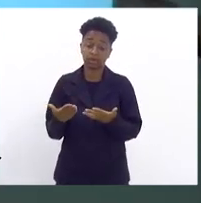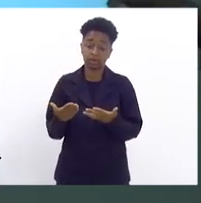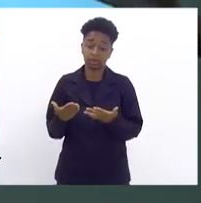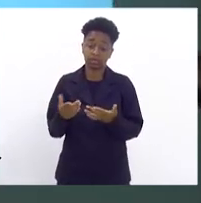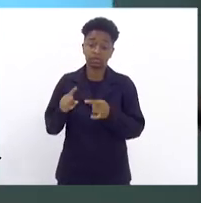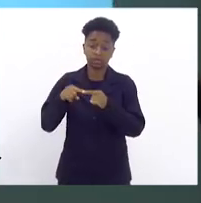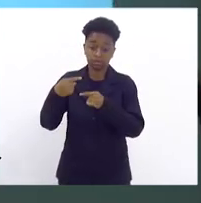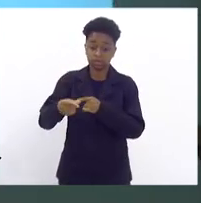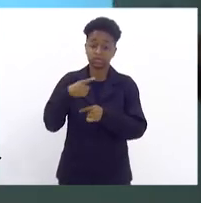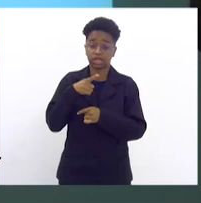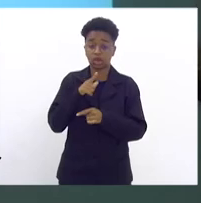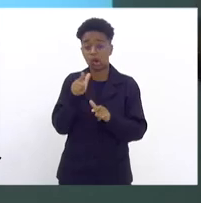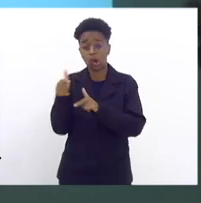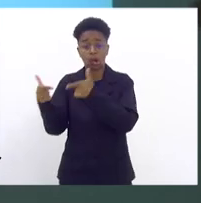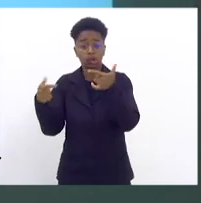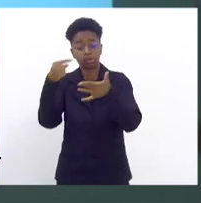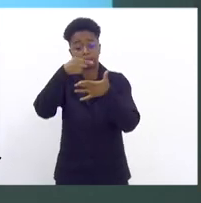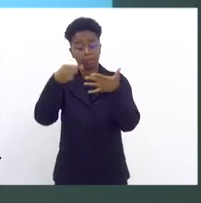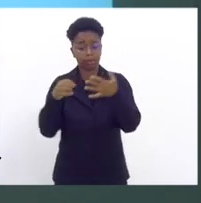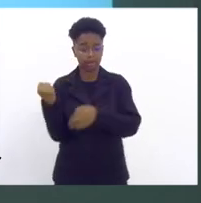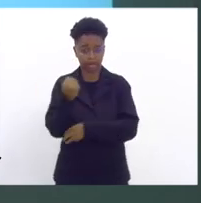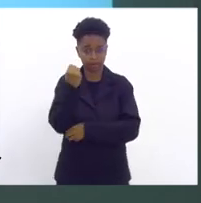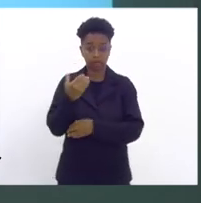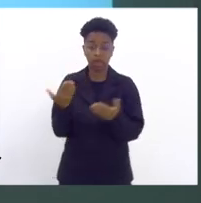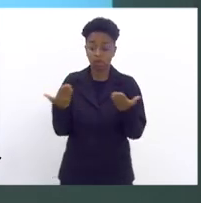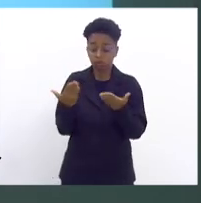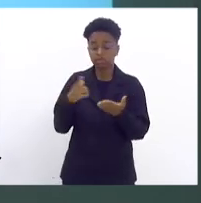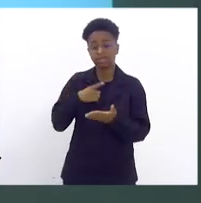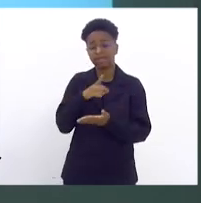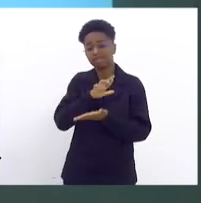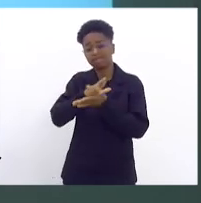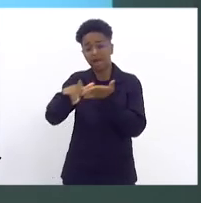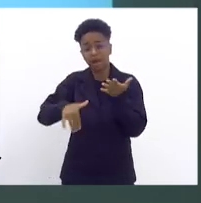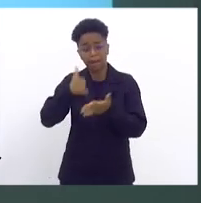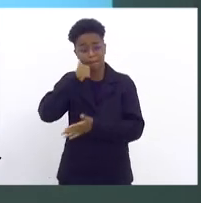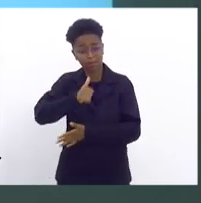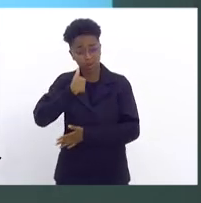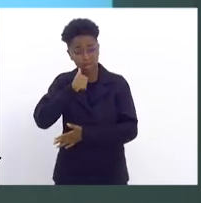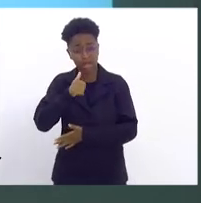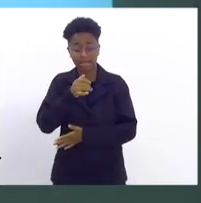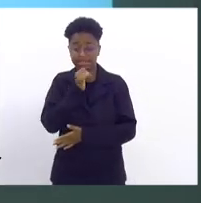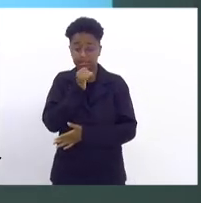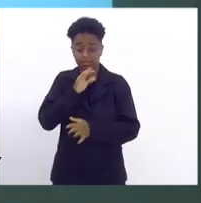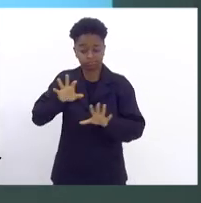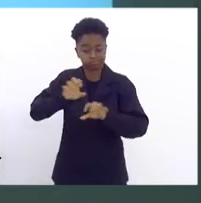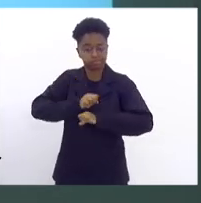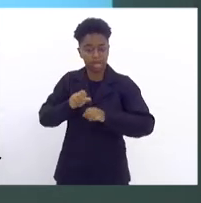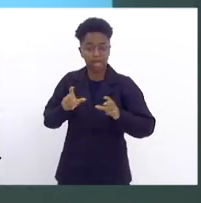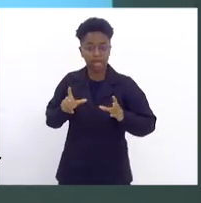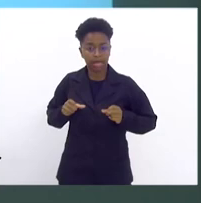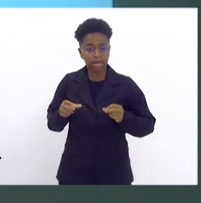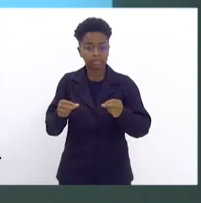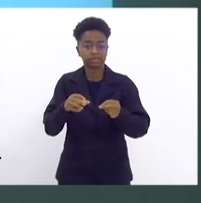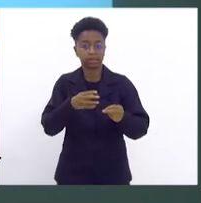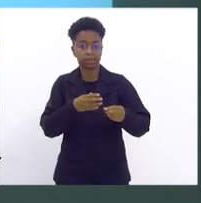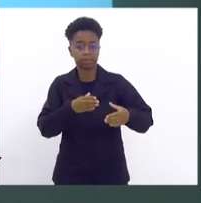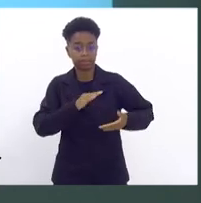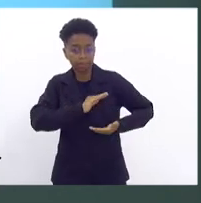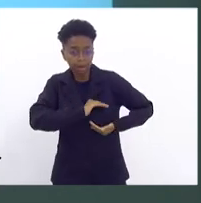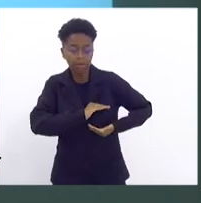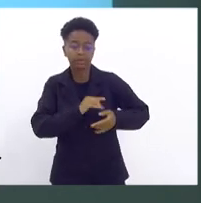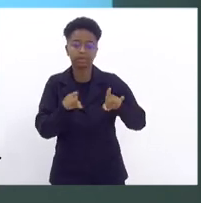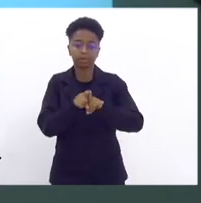a ter outros agravamentos muitas mulheres hoje você aumentou muito o número de mulheres com câncer de mama e câncer do colo do útero